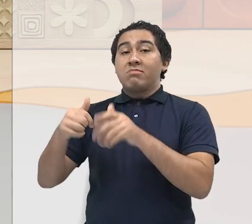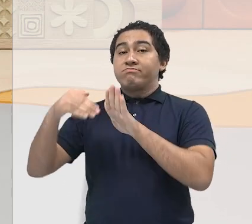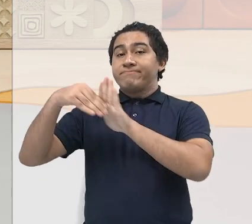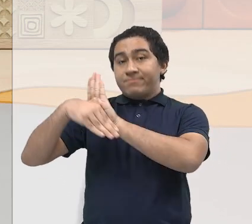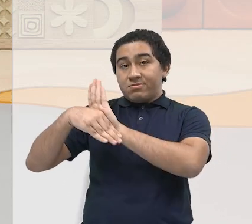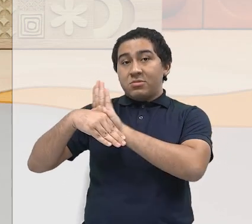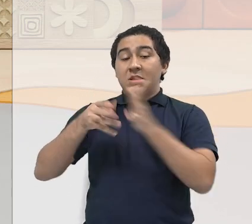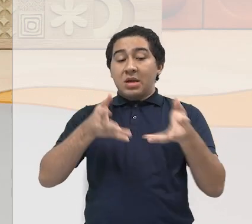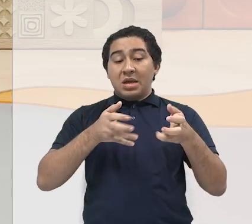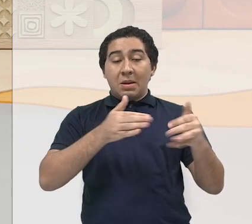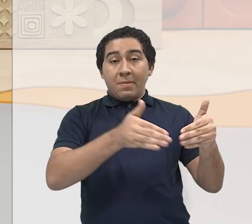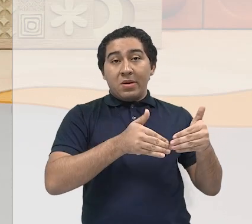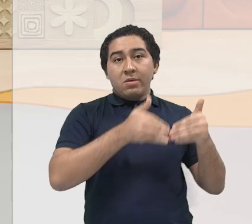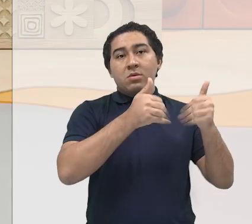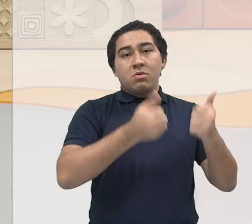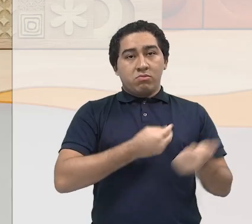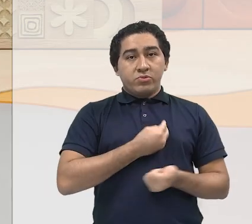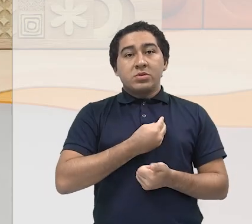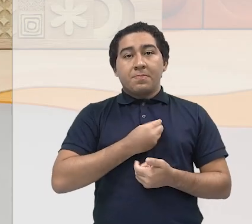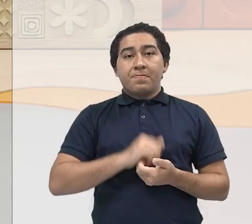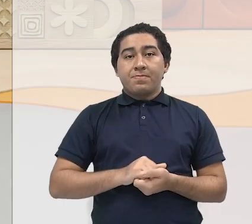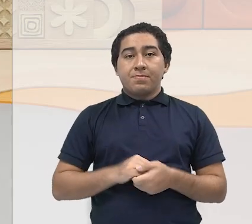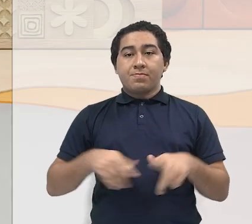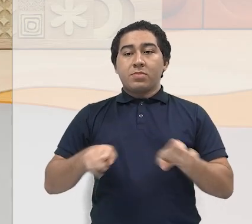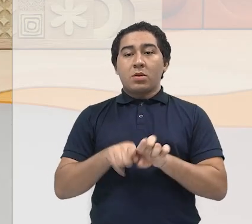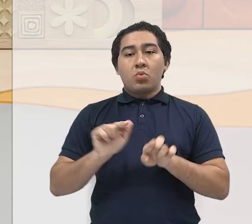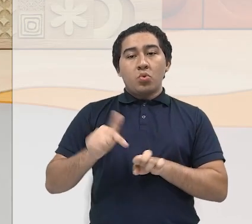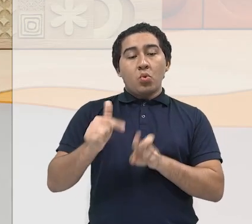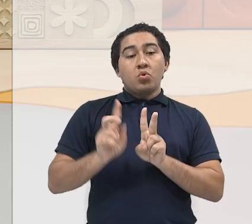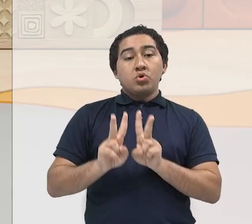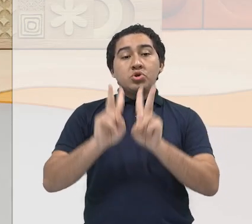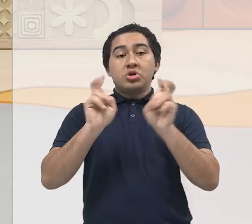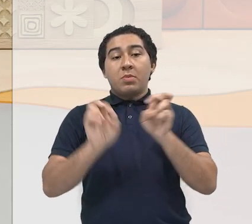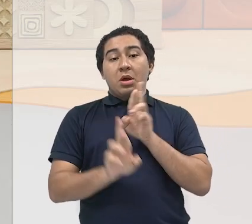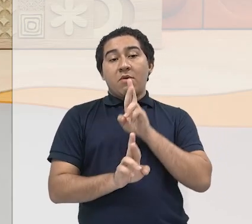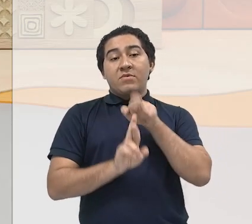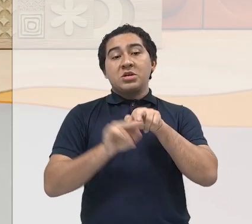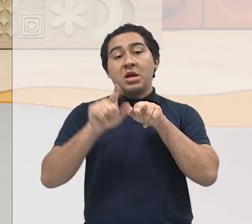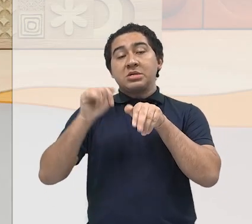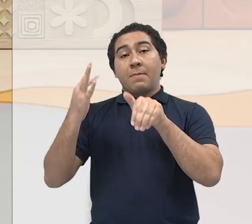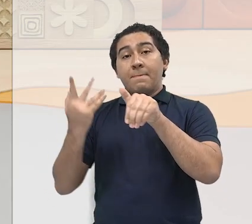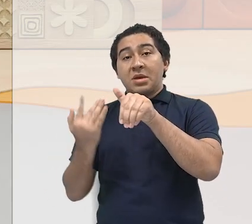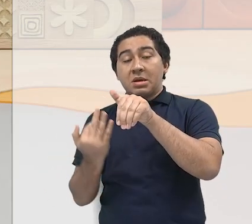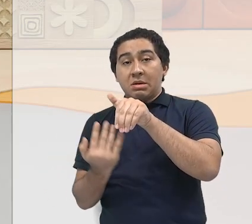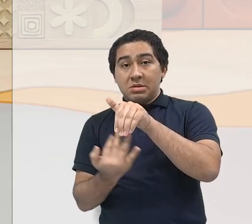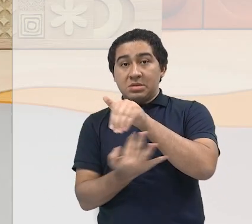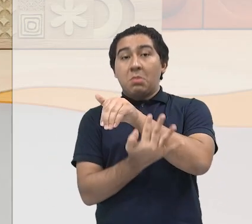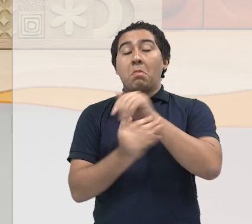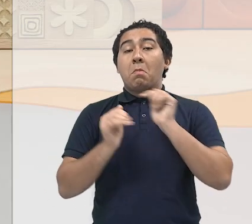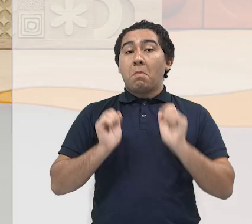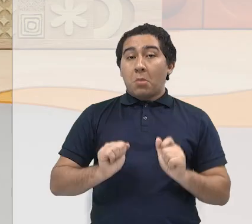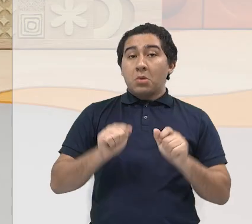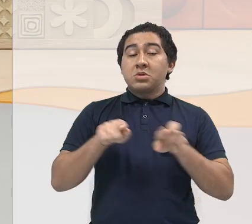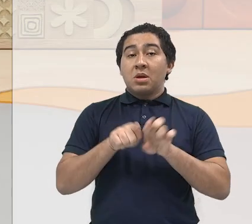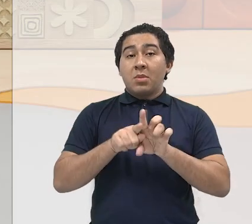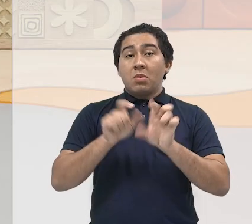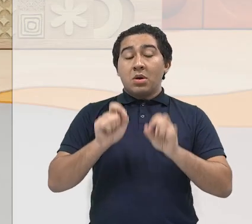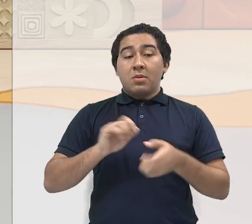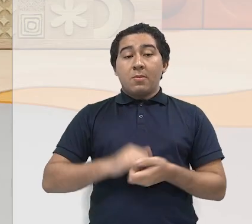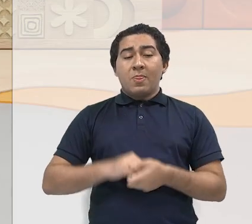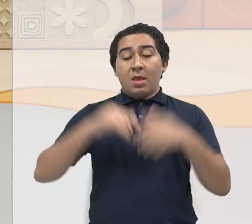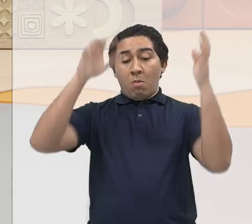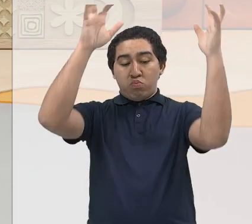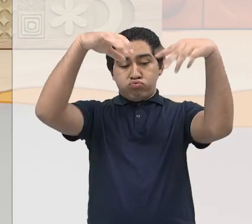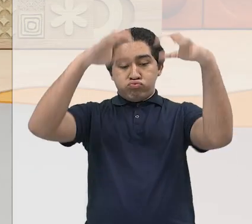de vida. Outras questões também relacionadas a essas migrações de refugiados climáticos podem ser tempestades